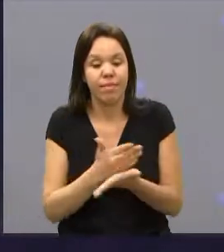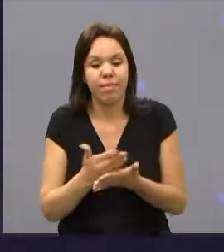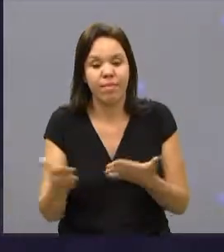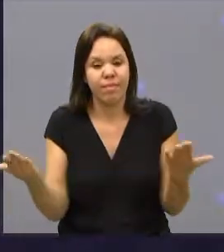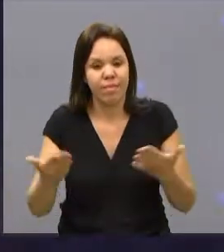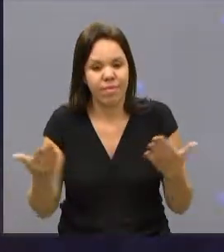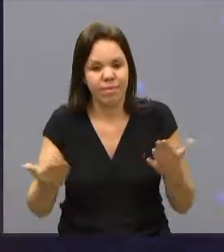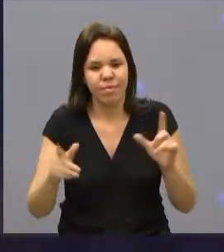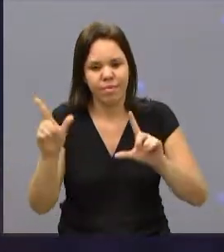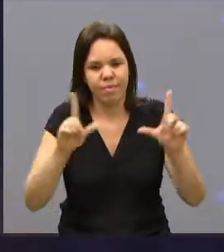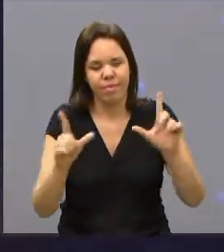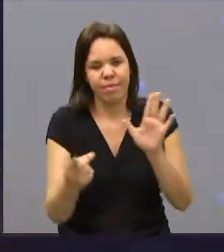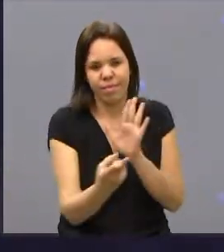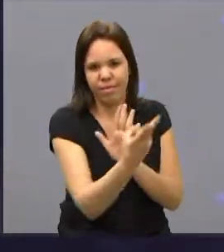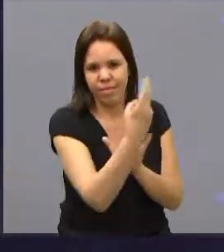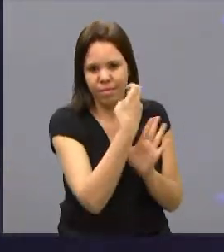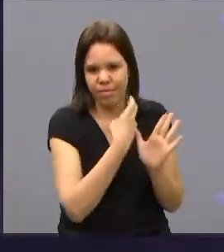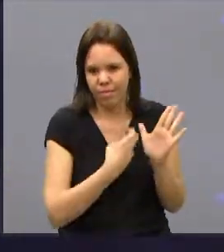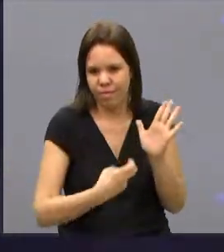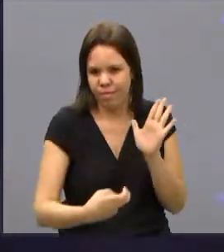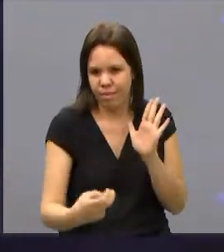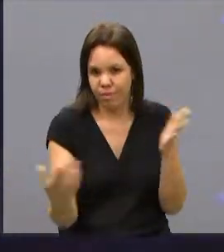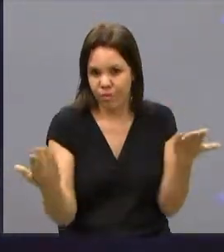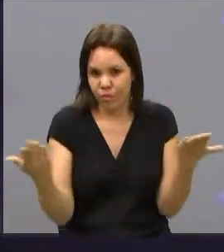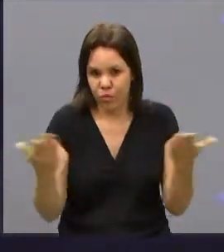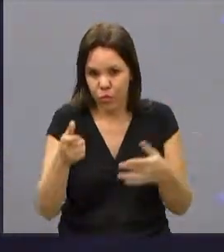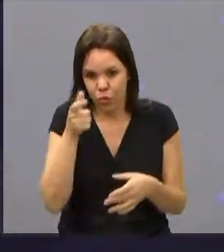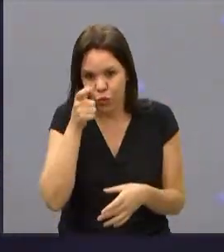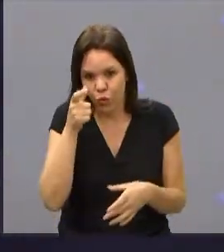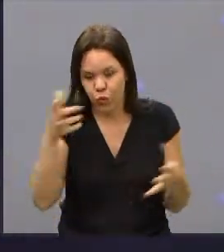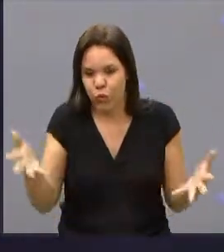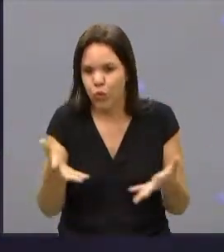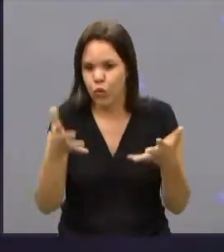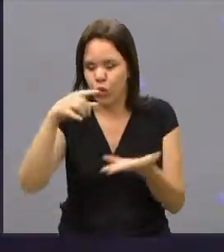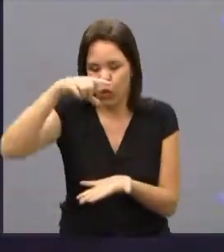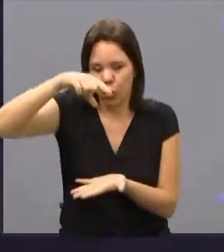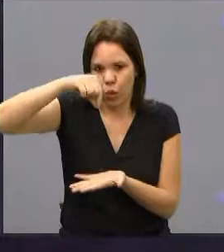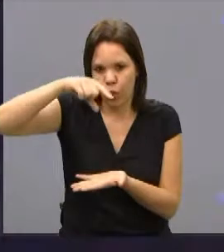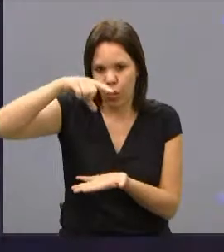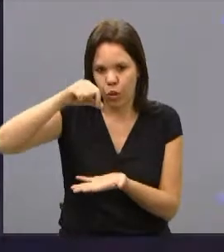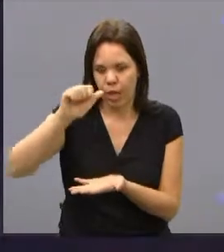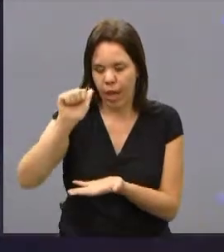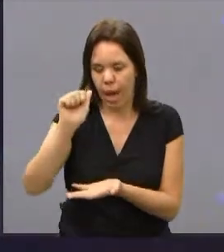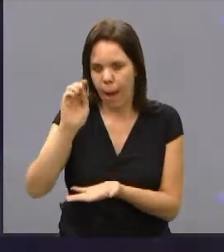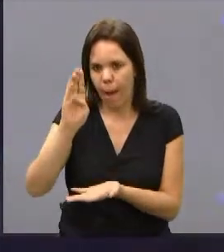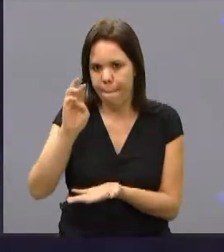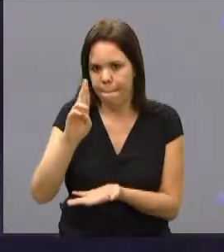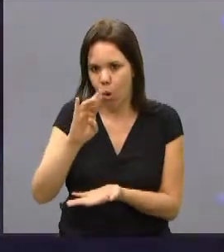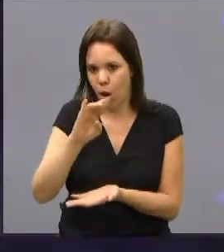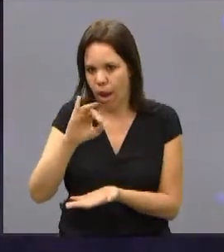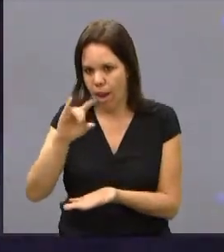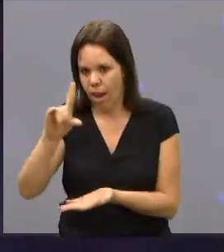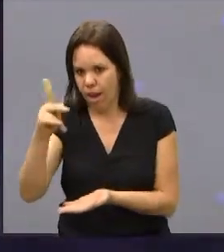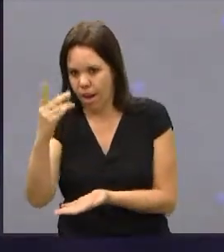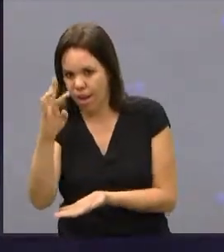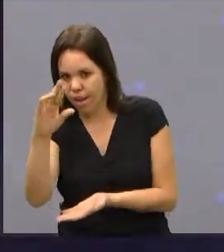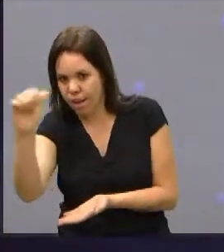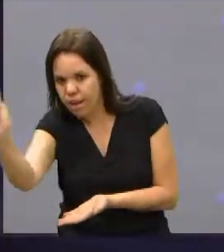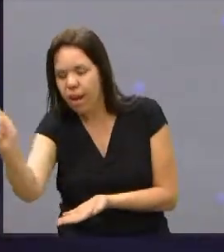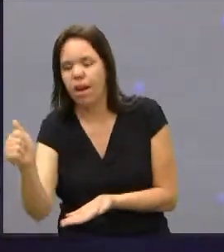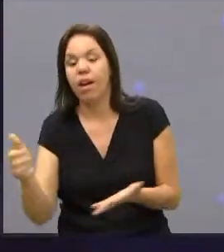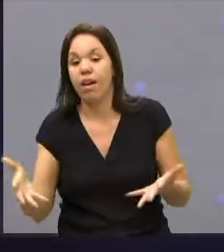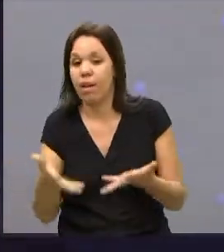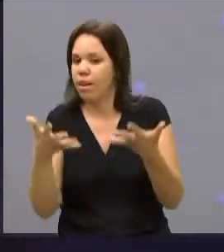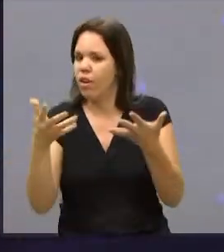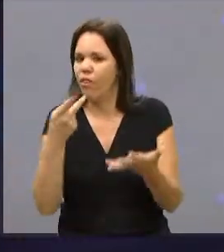começa agora a TV Cartoon. E hoje você vai ver a animação A Gota Borralheira. Não, eu não falei errado. A animação é